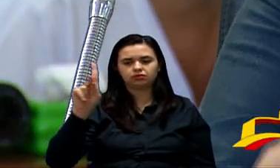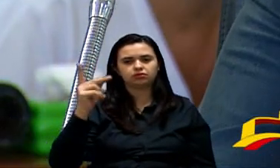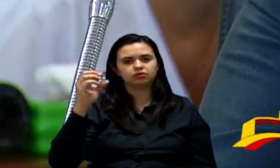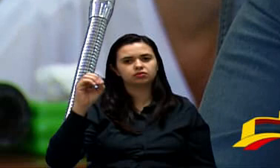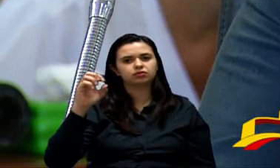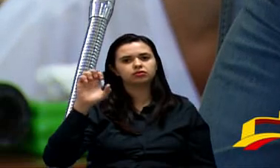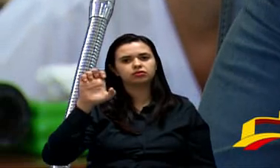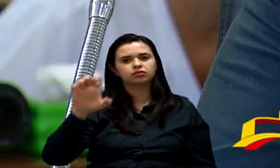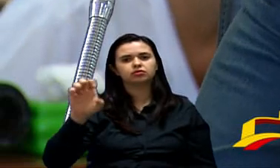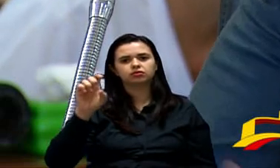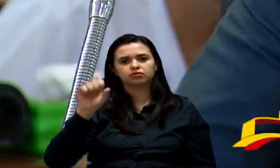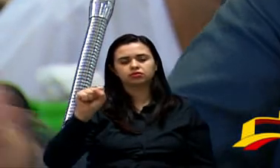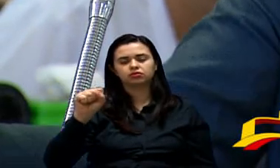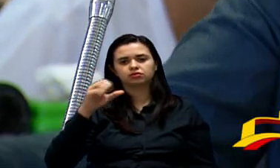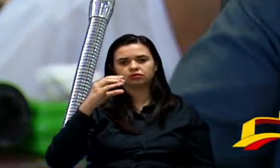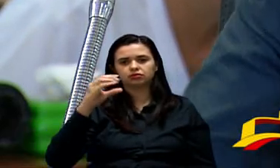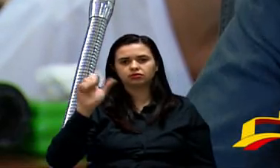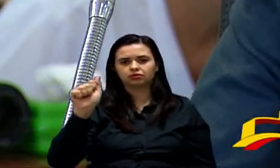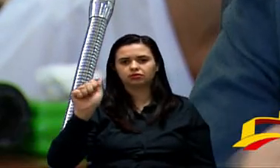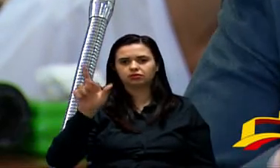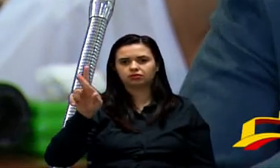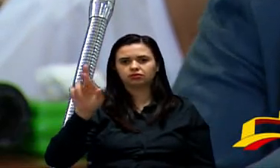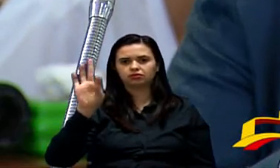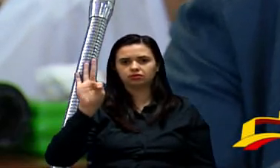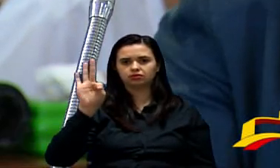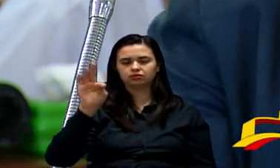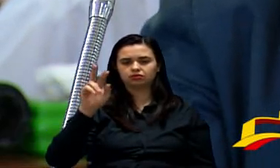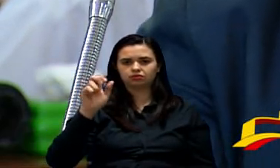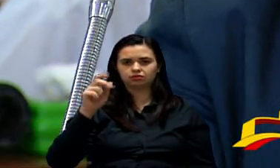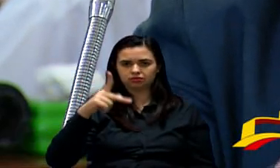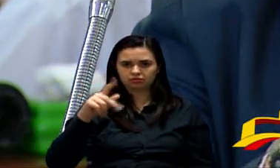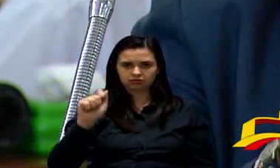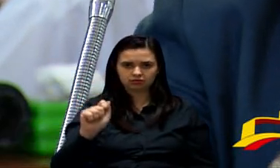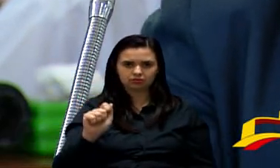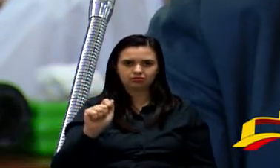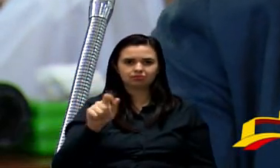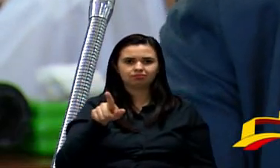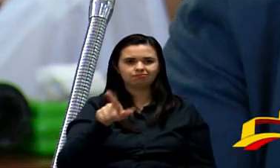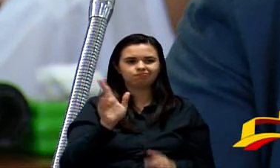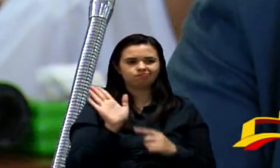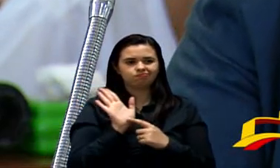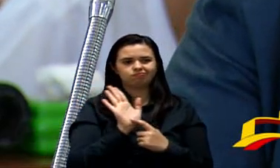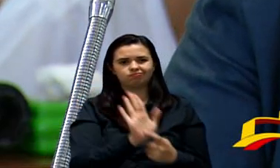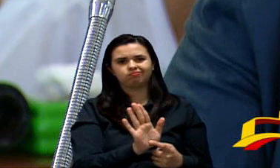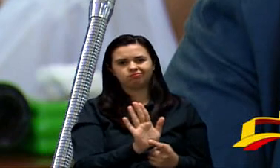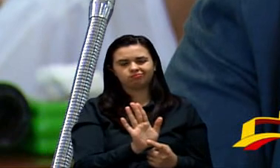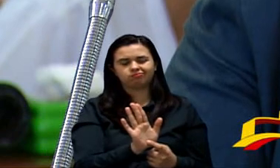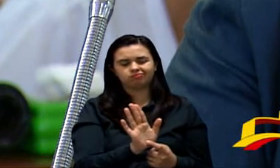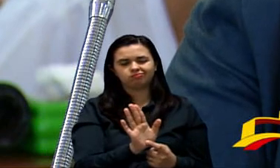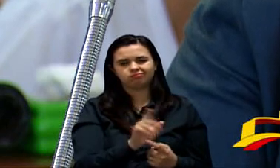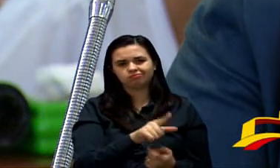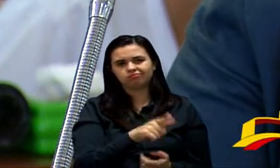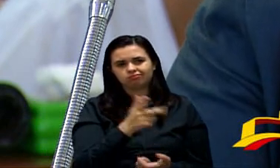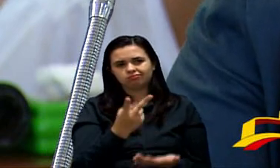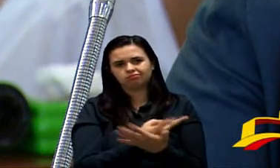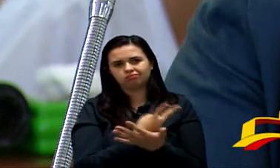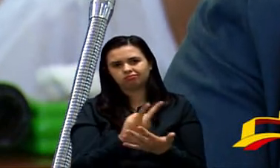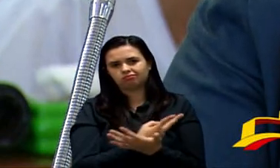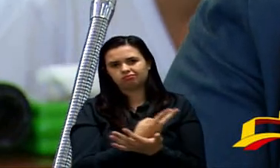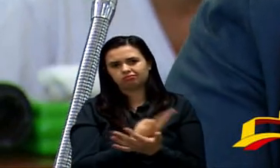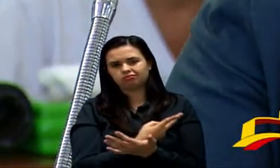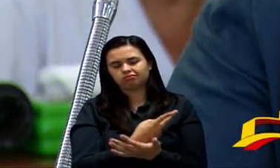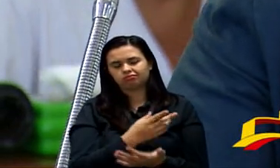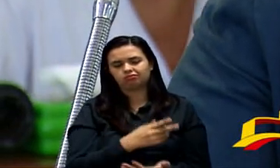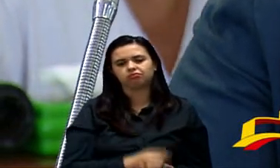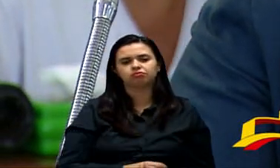estragaram um prédio histórico e colocaram uma coisa obscena lá. Mas queria aqui falar